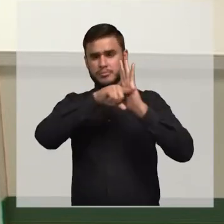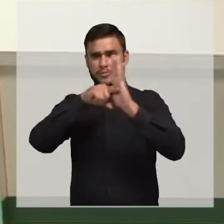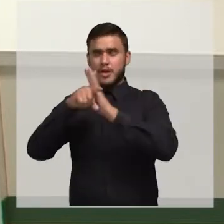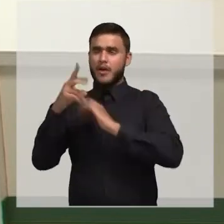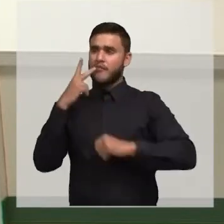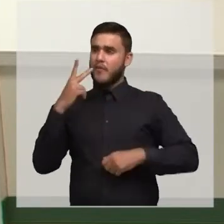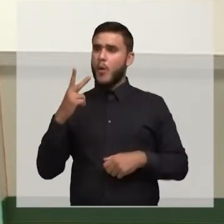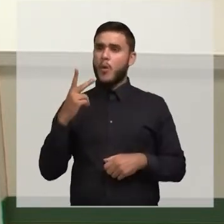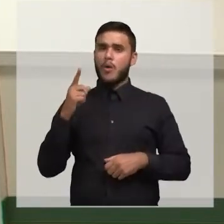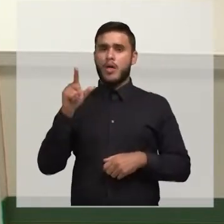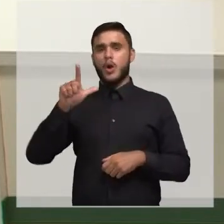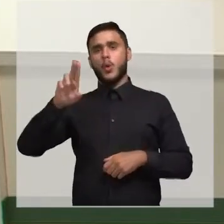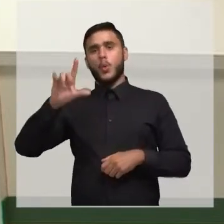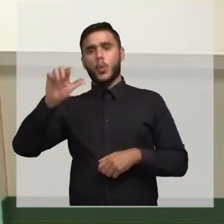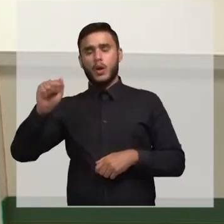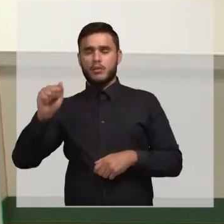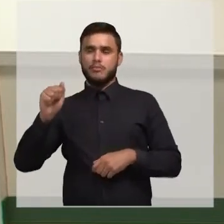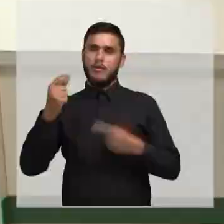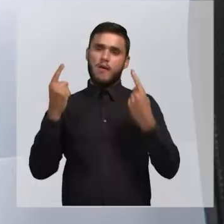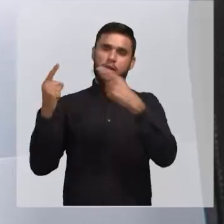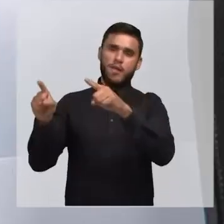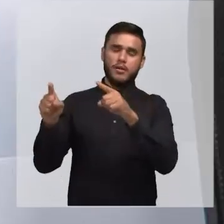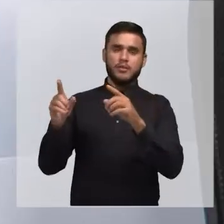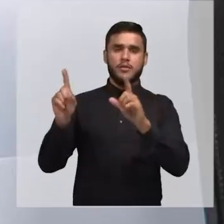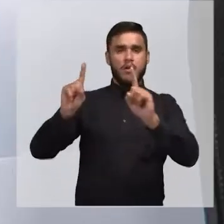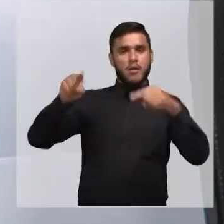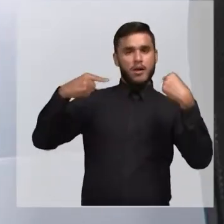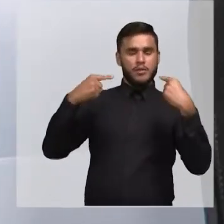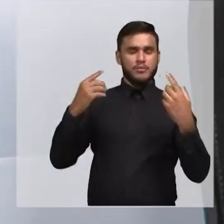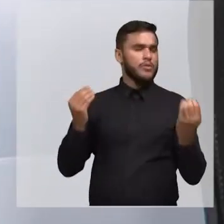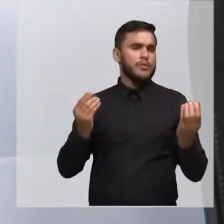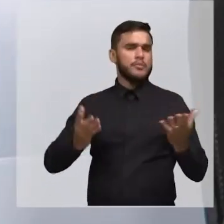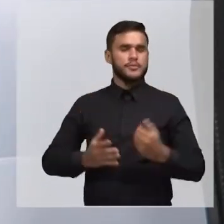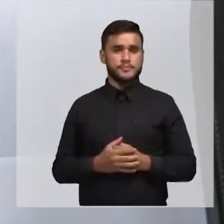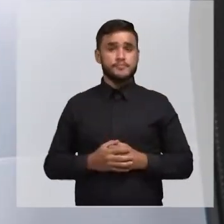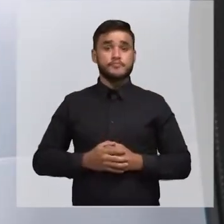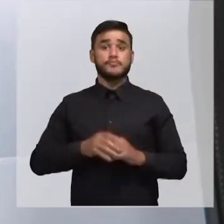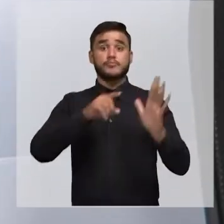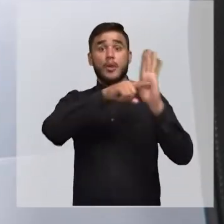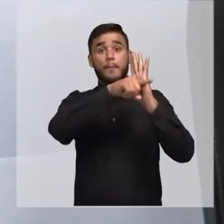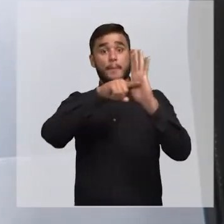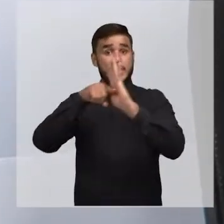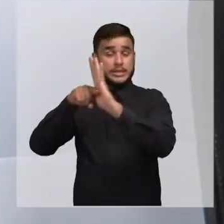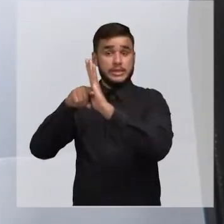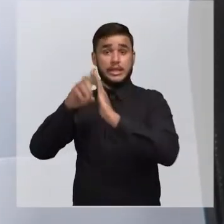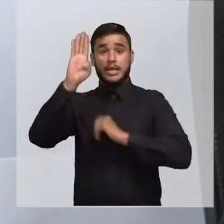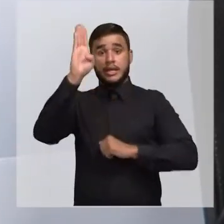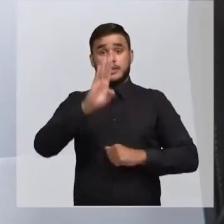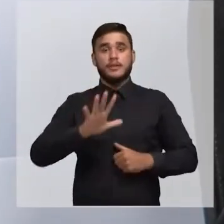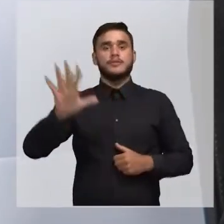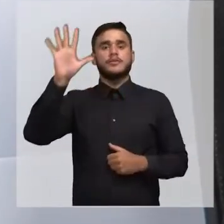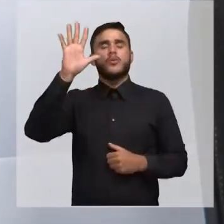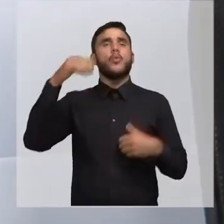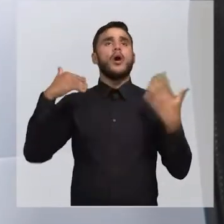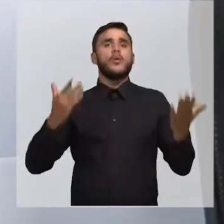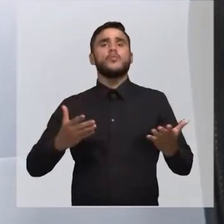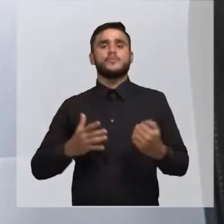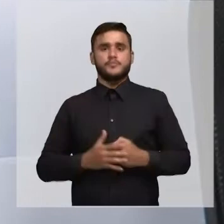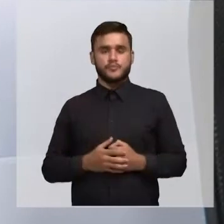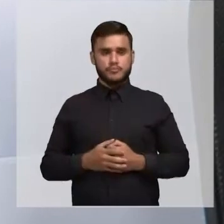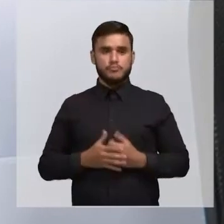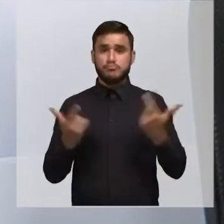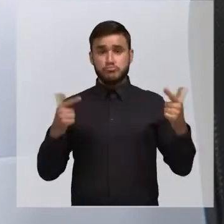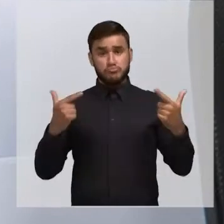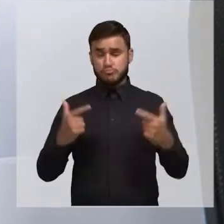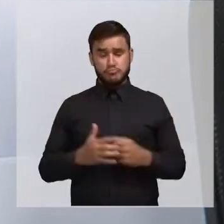algumas pesquisas que são lançadas. A última grande pesquisa não foi nacional, ela foi no estado de São Paulo. Não, mas houve uma nacional do Ibope. Não houve